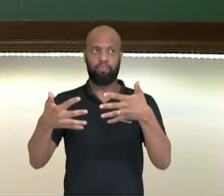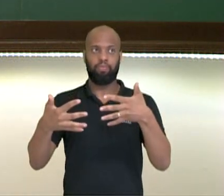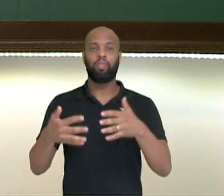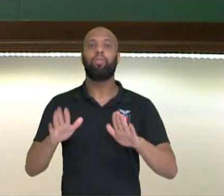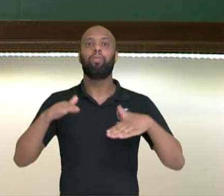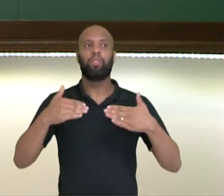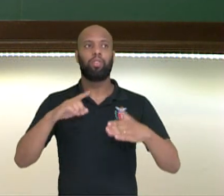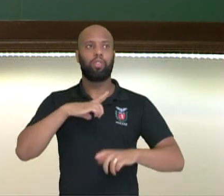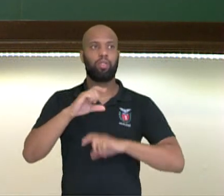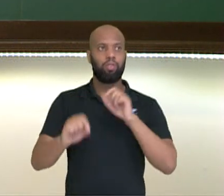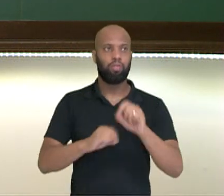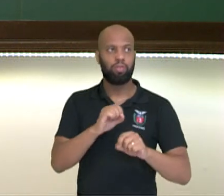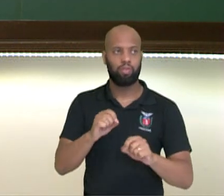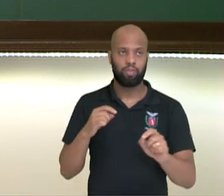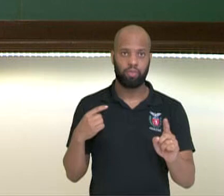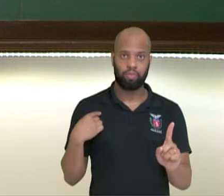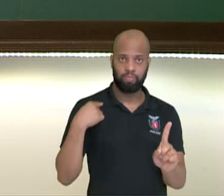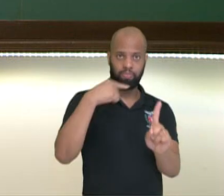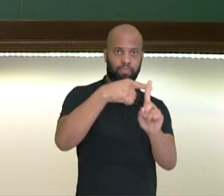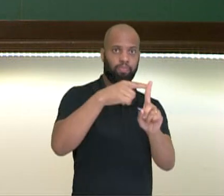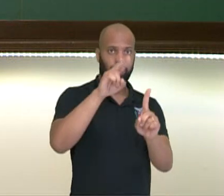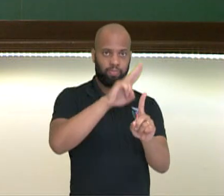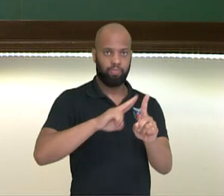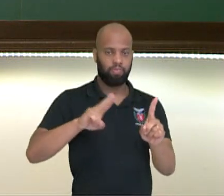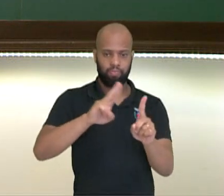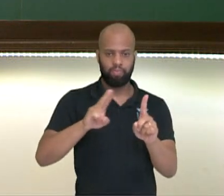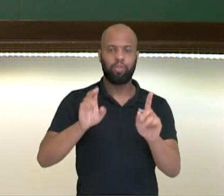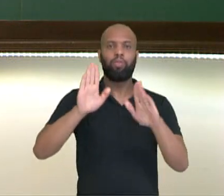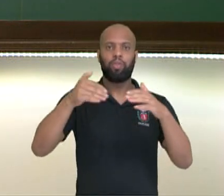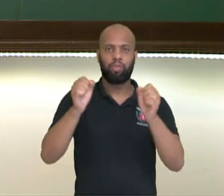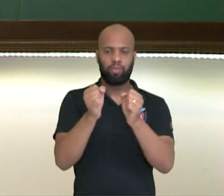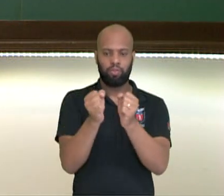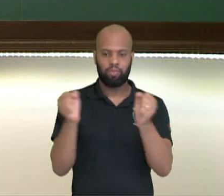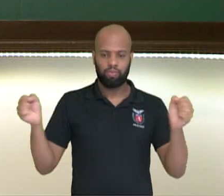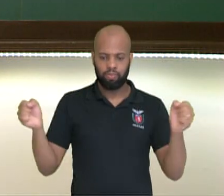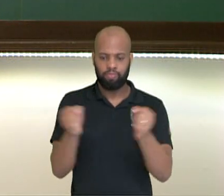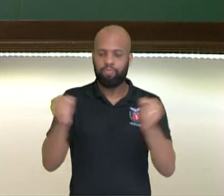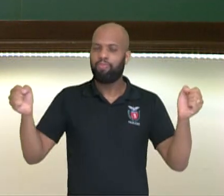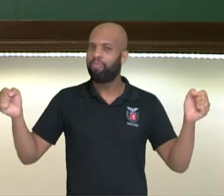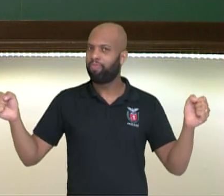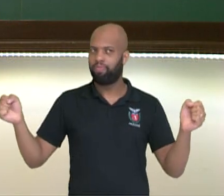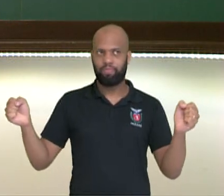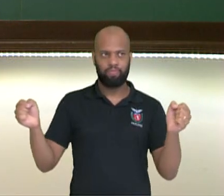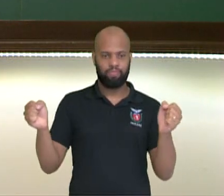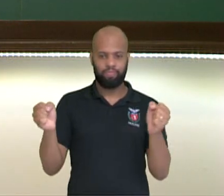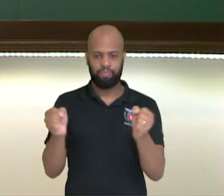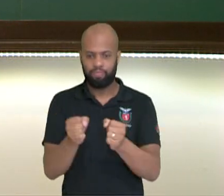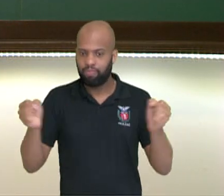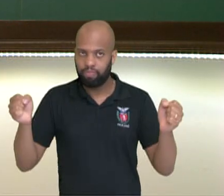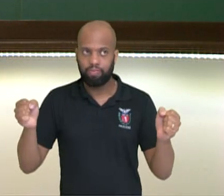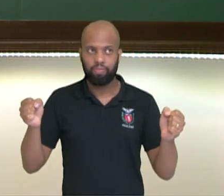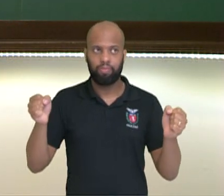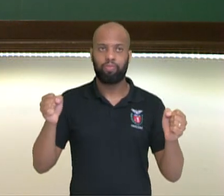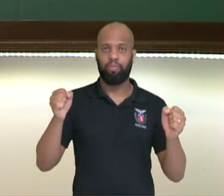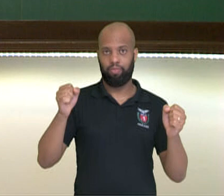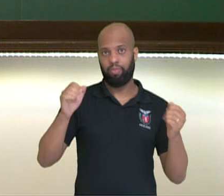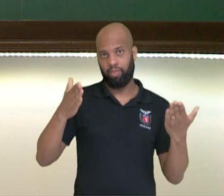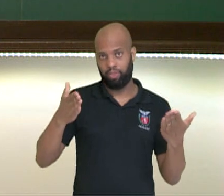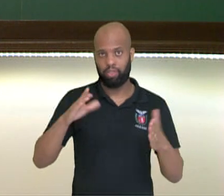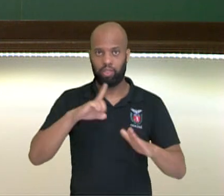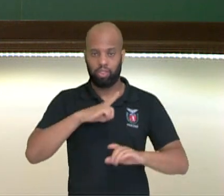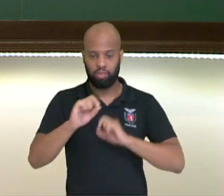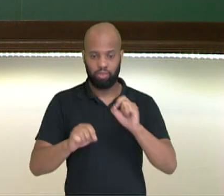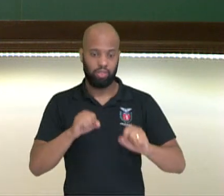repulsivo porque nós usamos a carga positiva como referência para definir esse campo. Então, se eu trouxer uma carga positiva aqui, esse